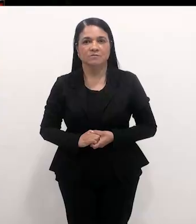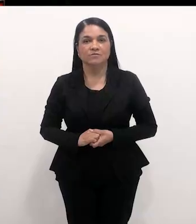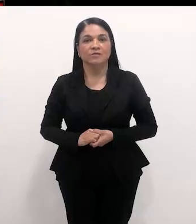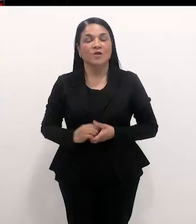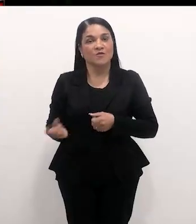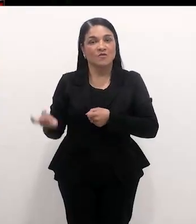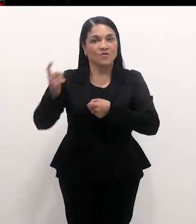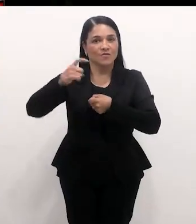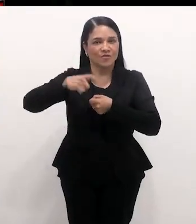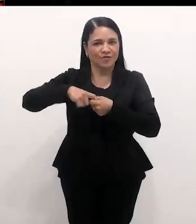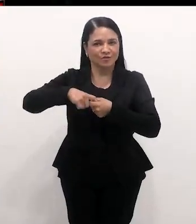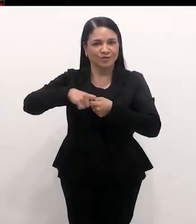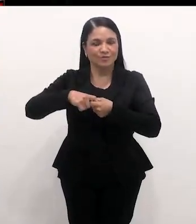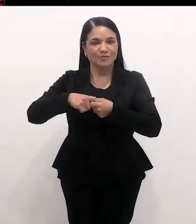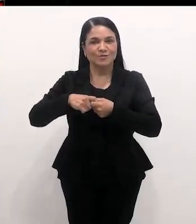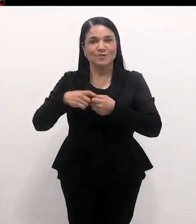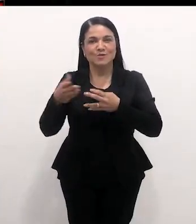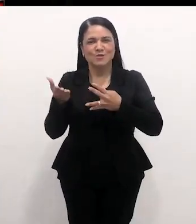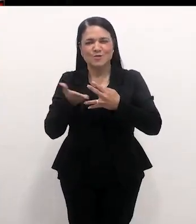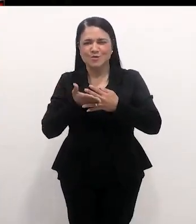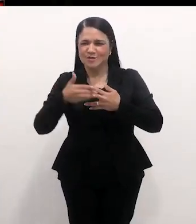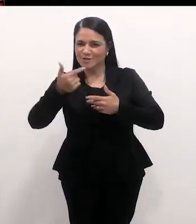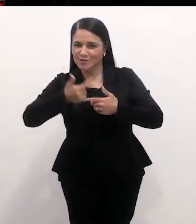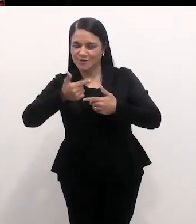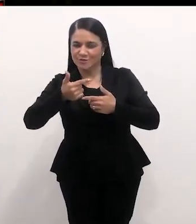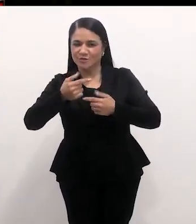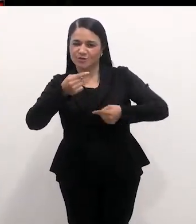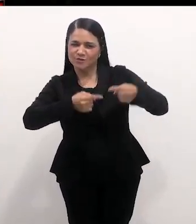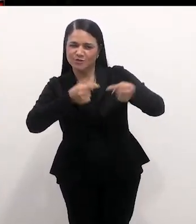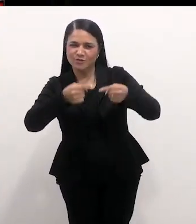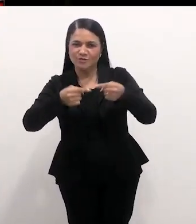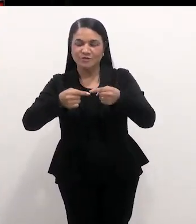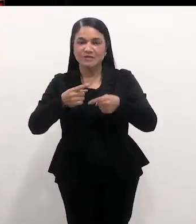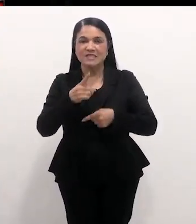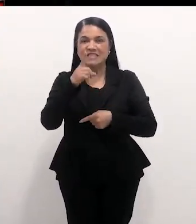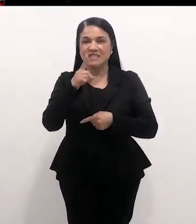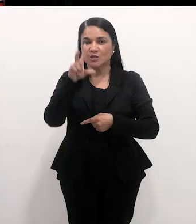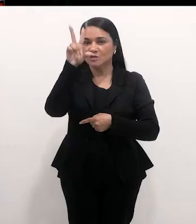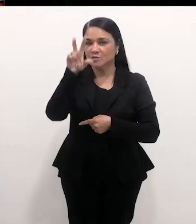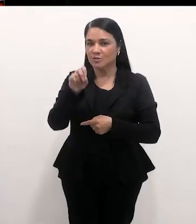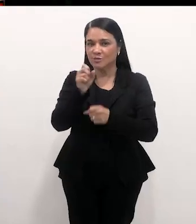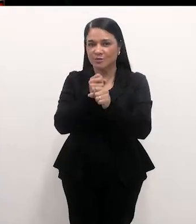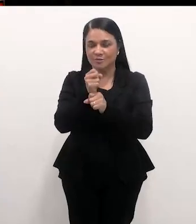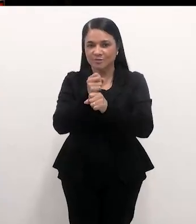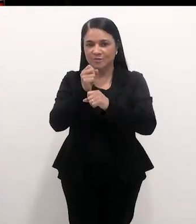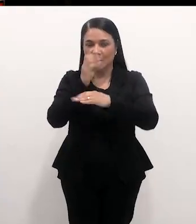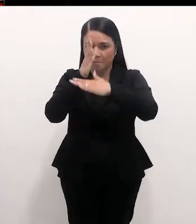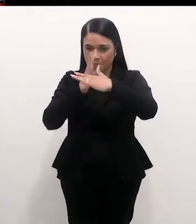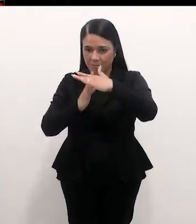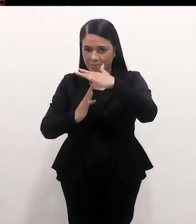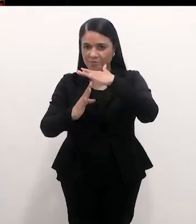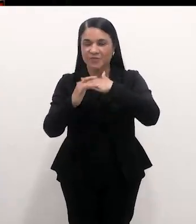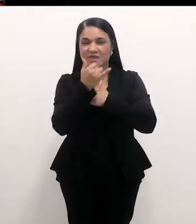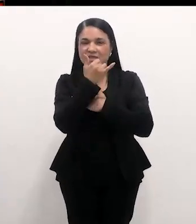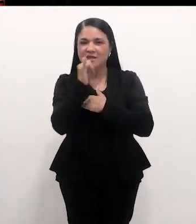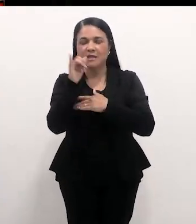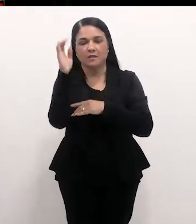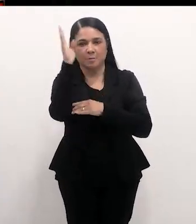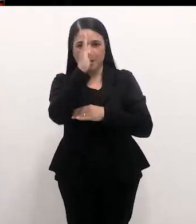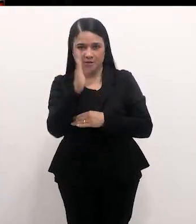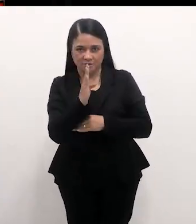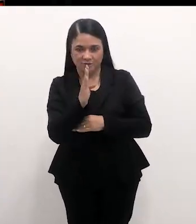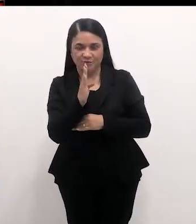Bom, voltamos para o nosso segundo bloco, debatendo os 150 anos da migração italiana no Brasil. Esse